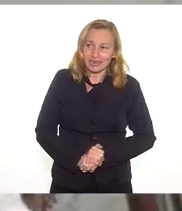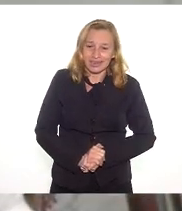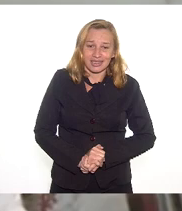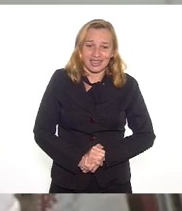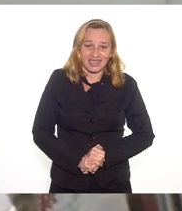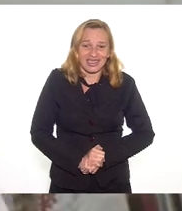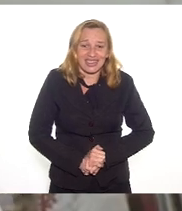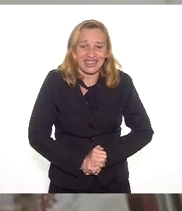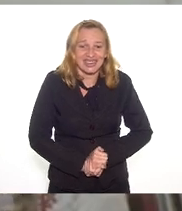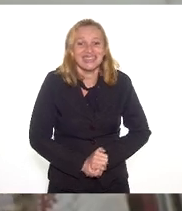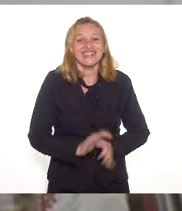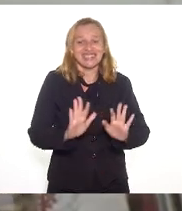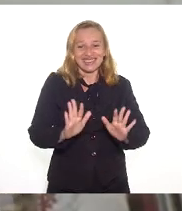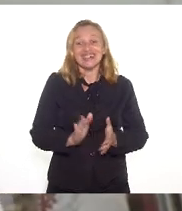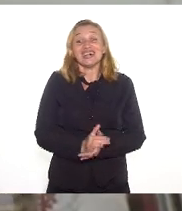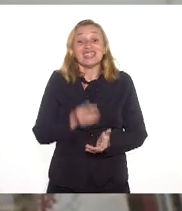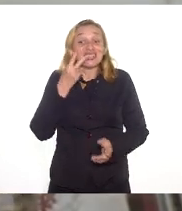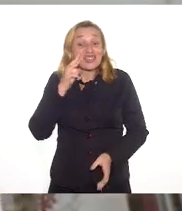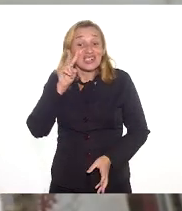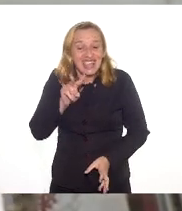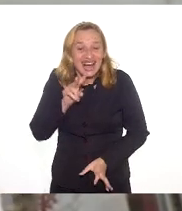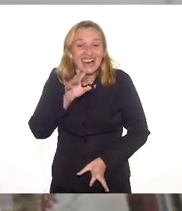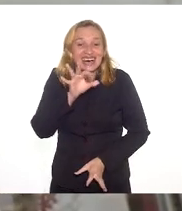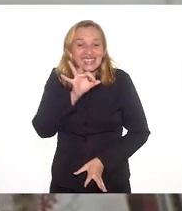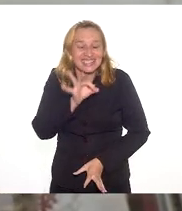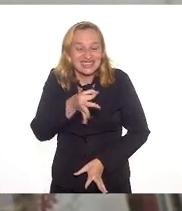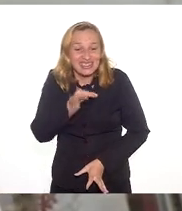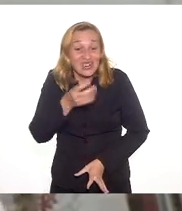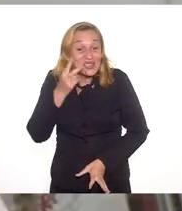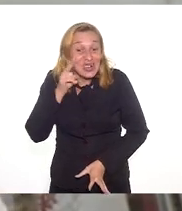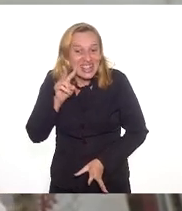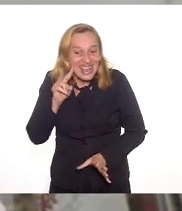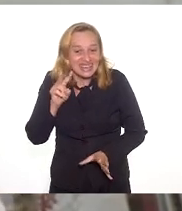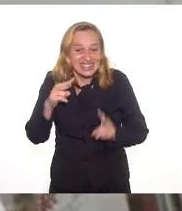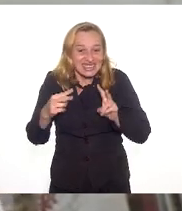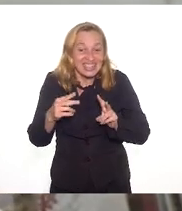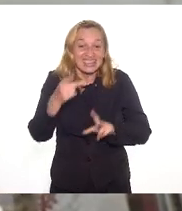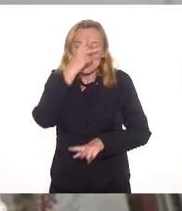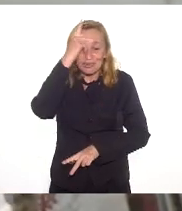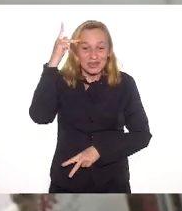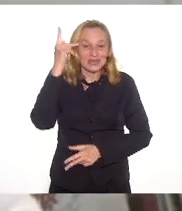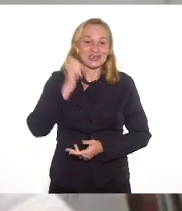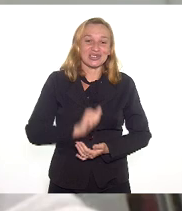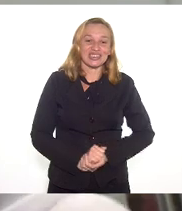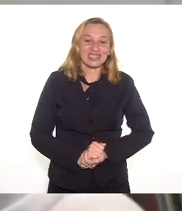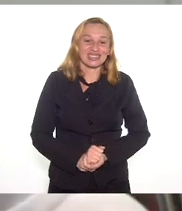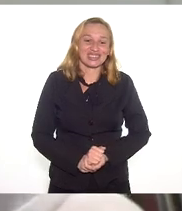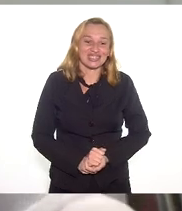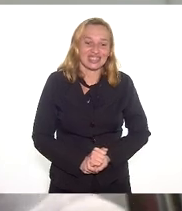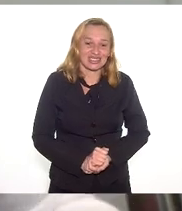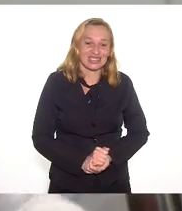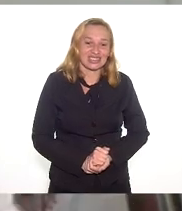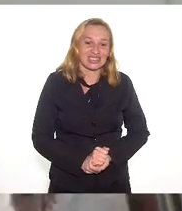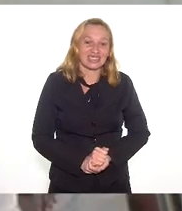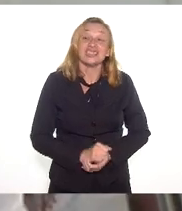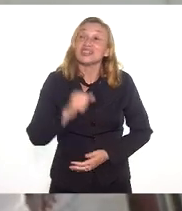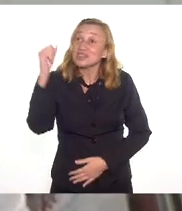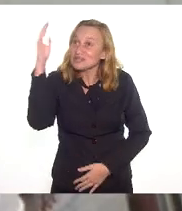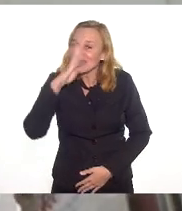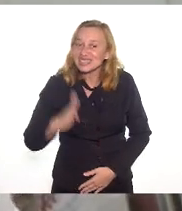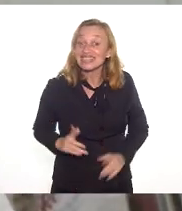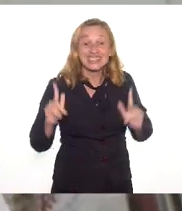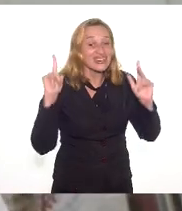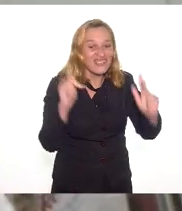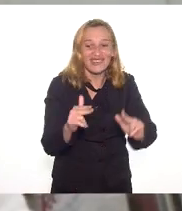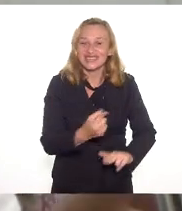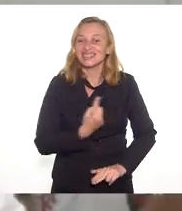é fundamental que a gente tenha um olhar inclusivo e um olhar atento a essas pessoas que são brasileiros como